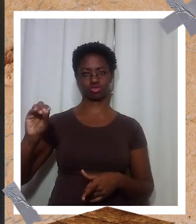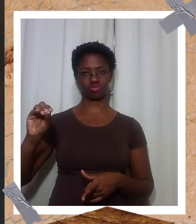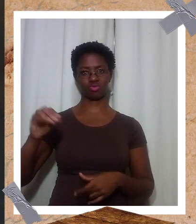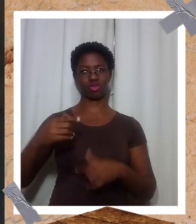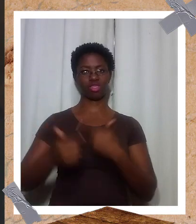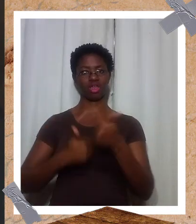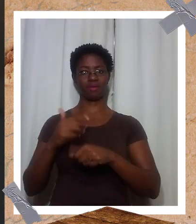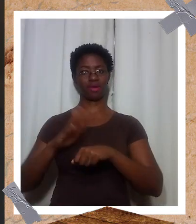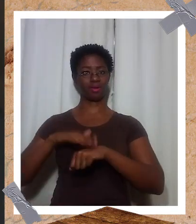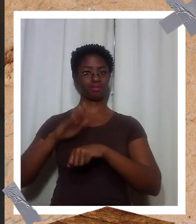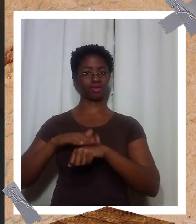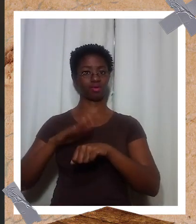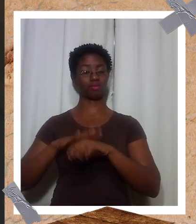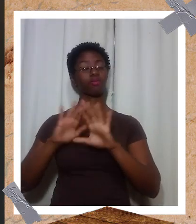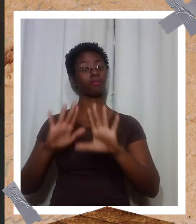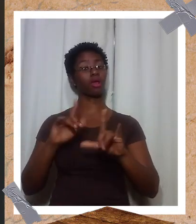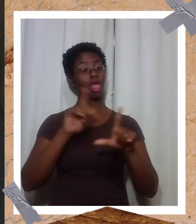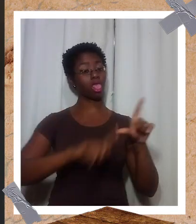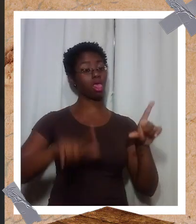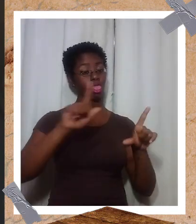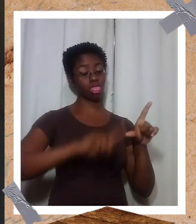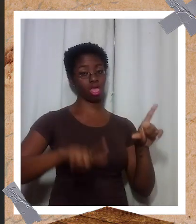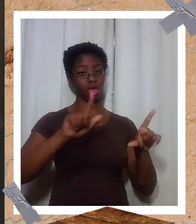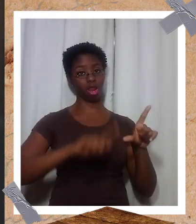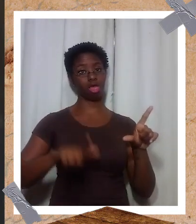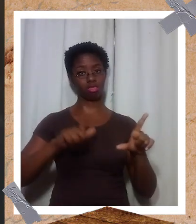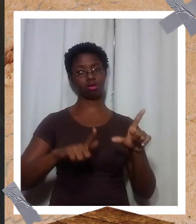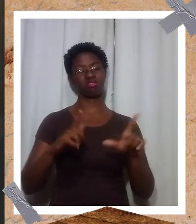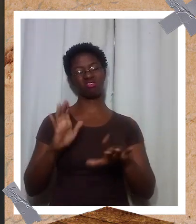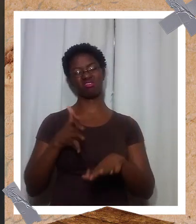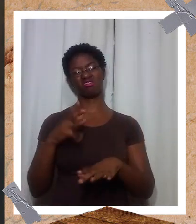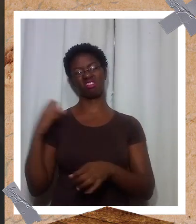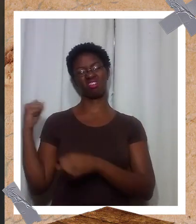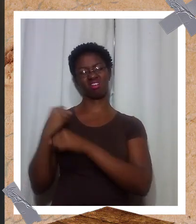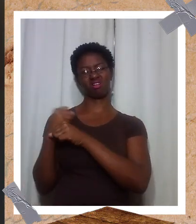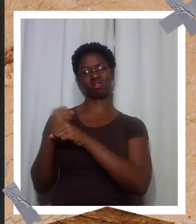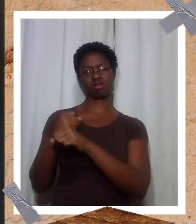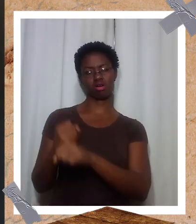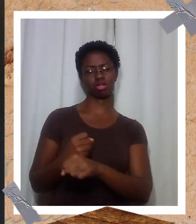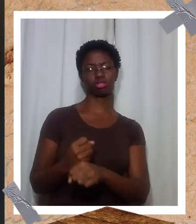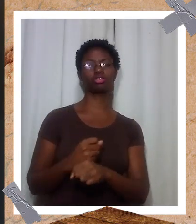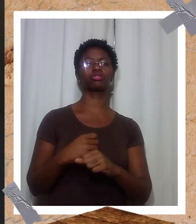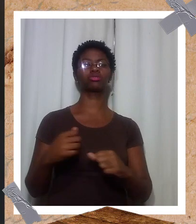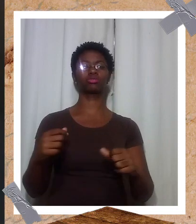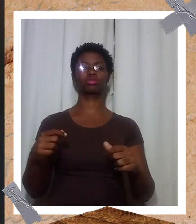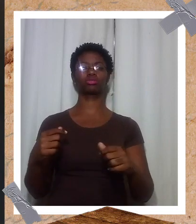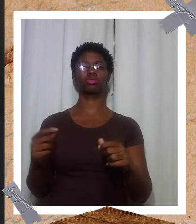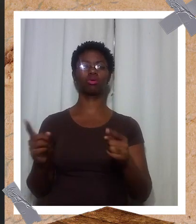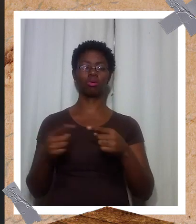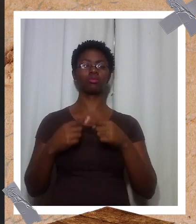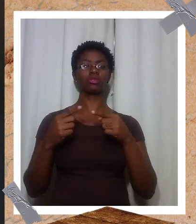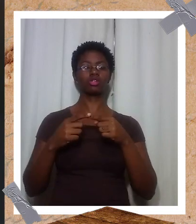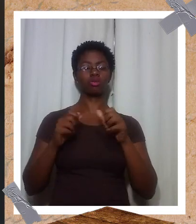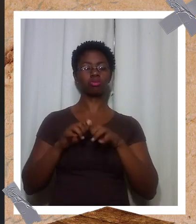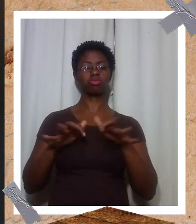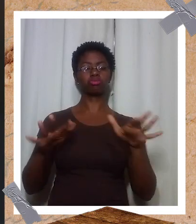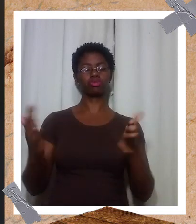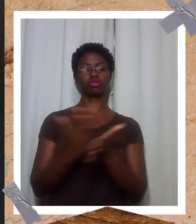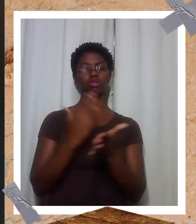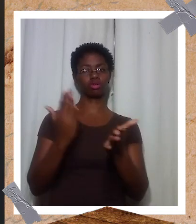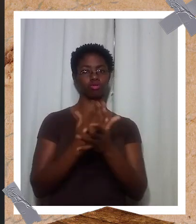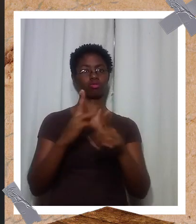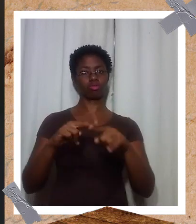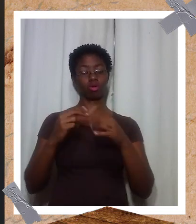empreendedorismo literário, do empreendedorismo editorial, né? Porque a partir do